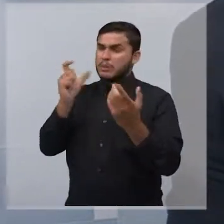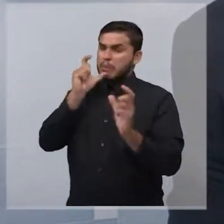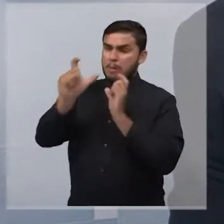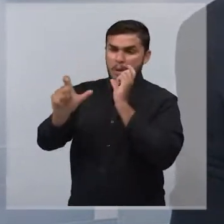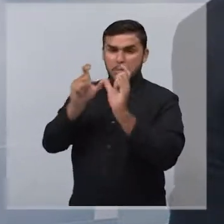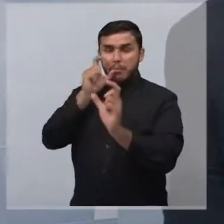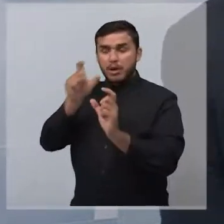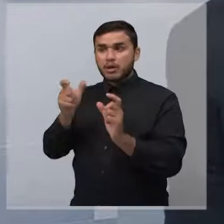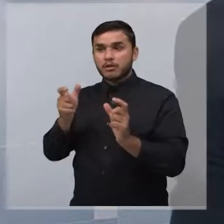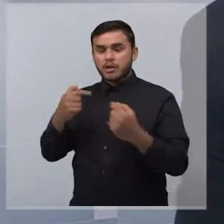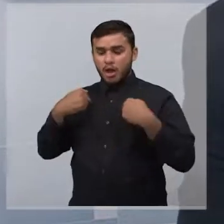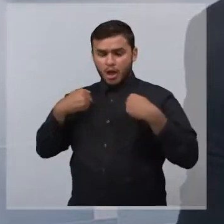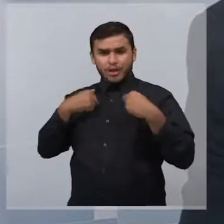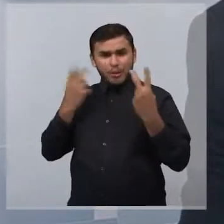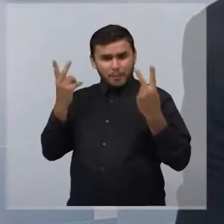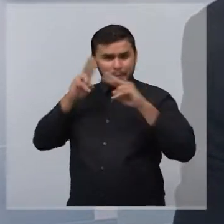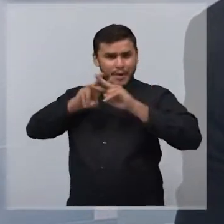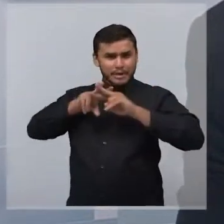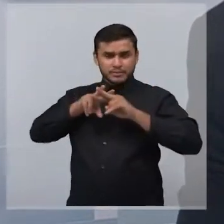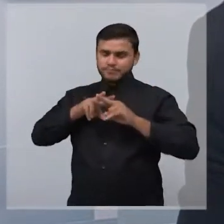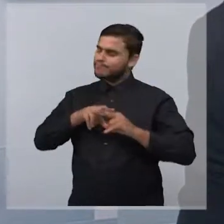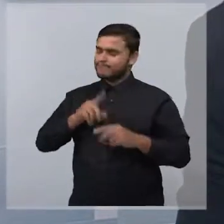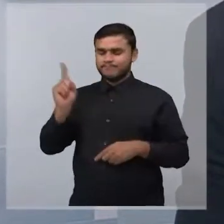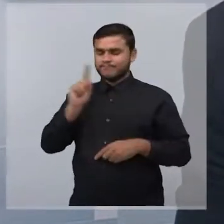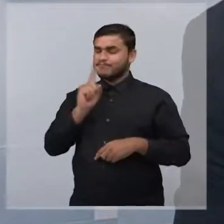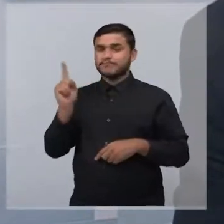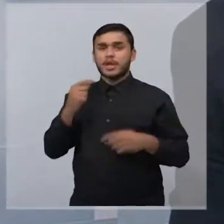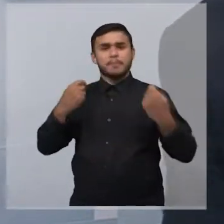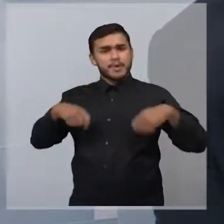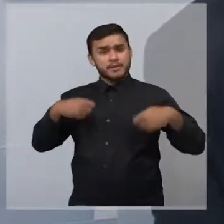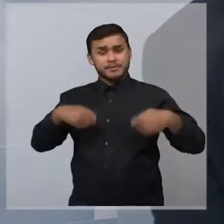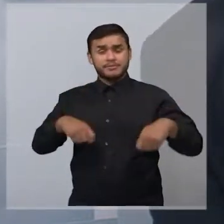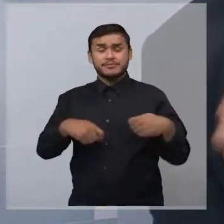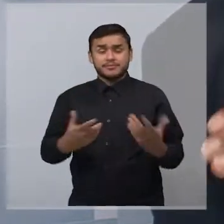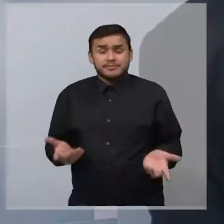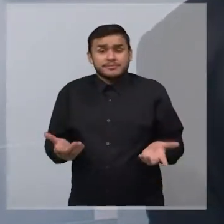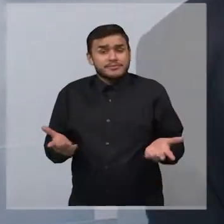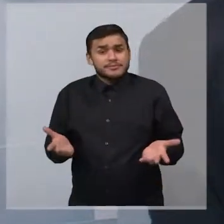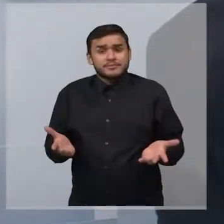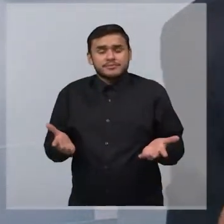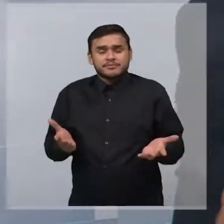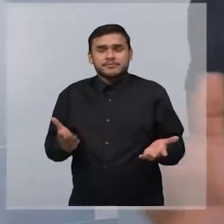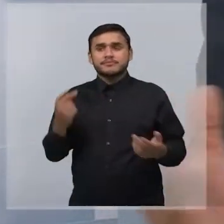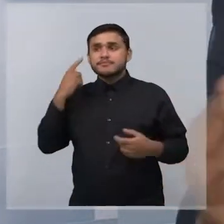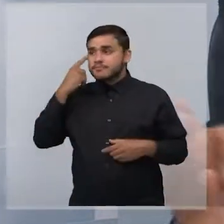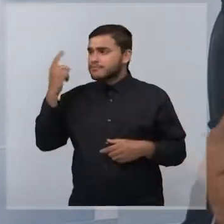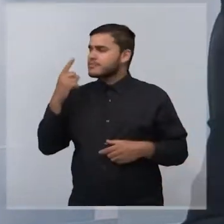muito, ainda precisa ser melhor ajustada. Uhum. Mas quase sempre você,